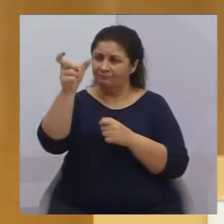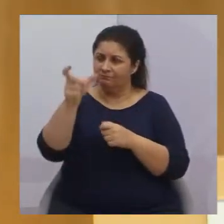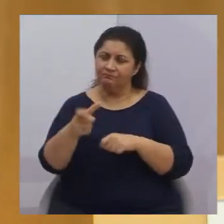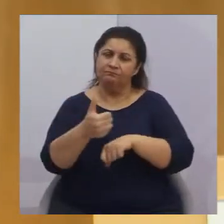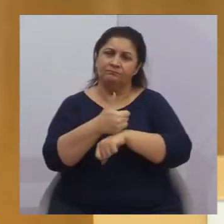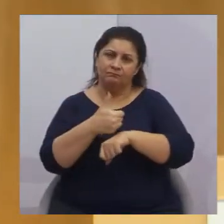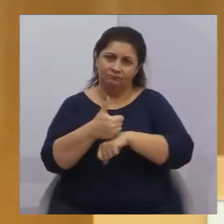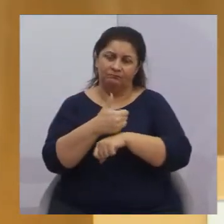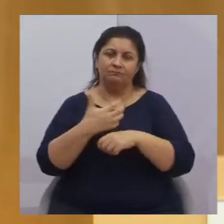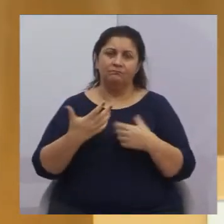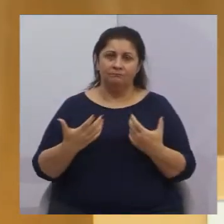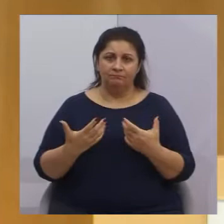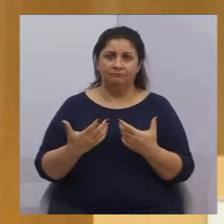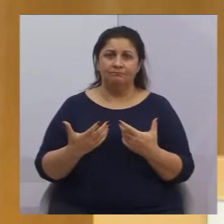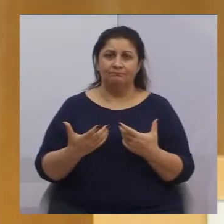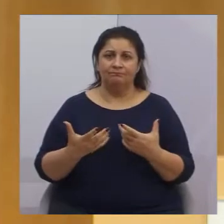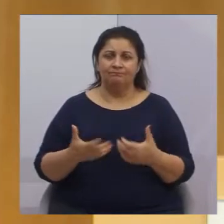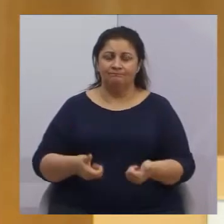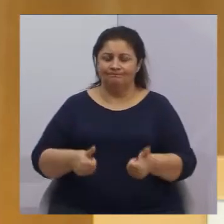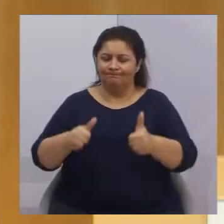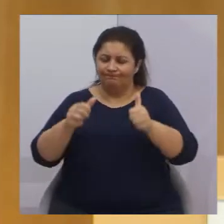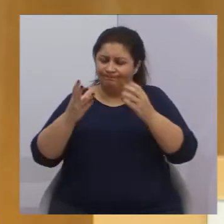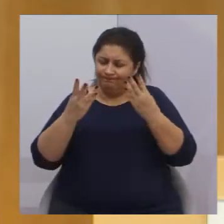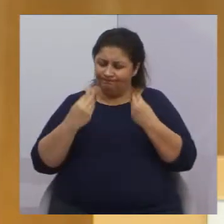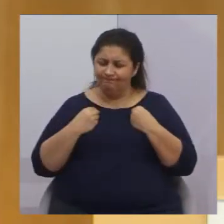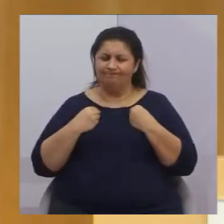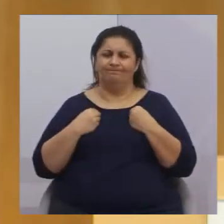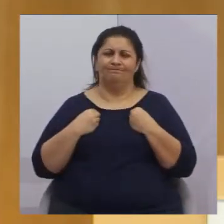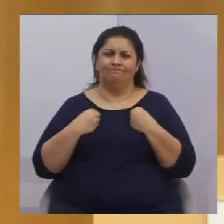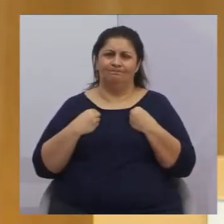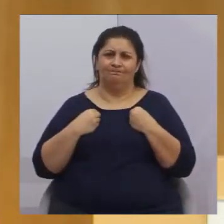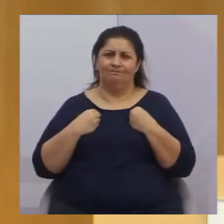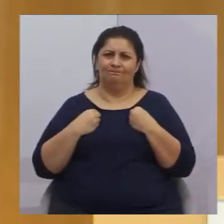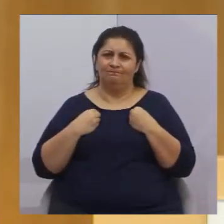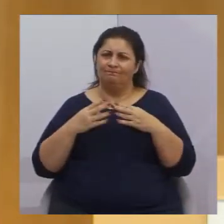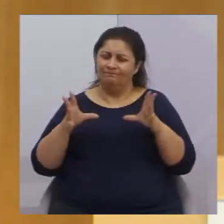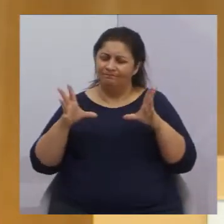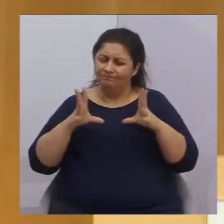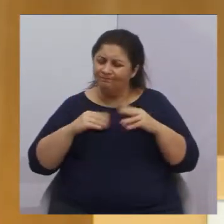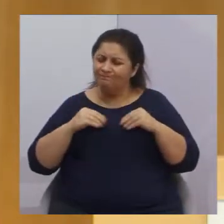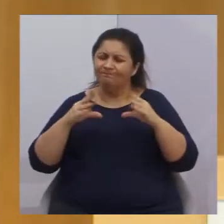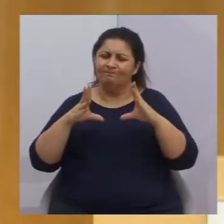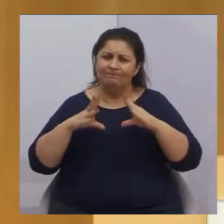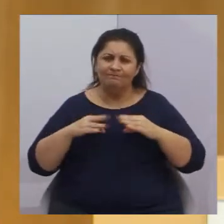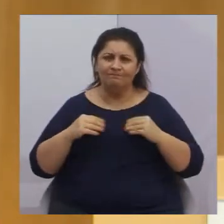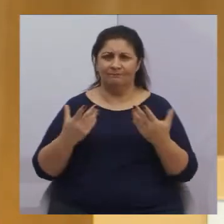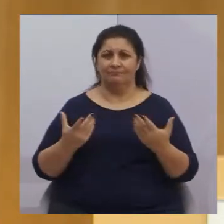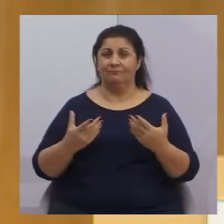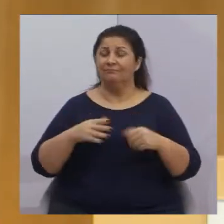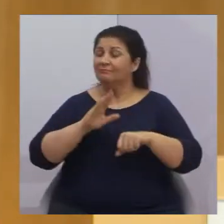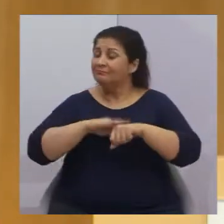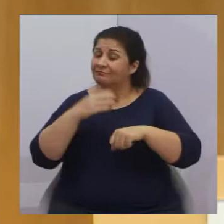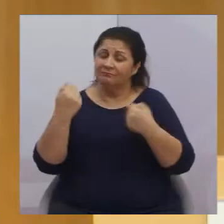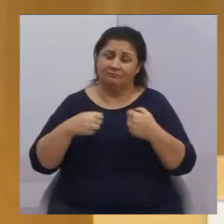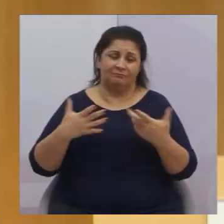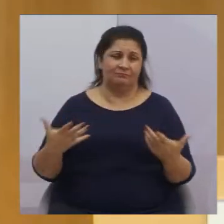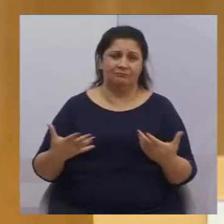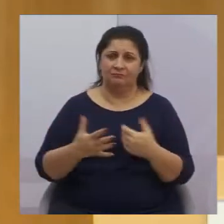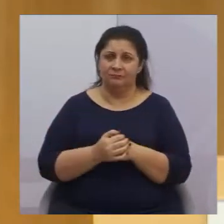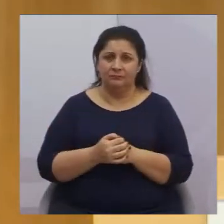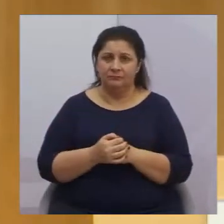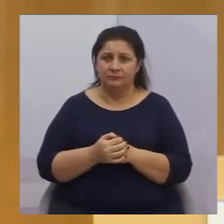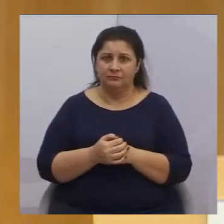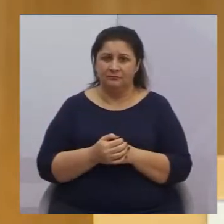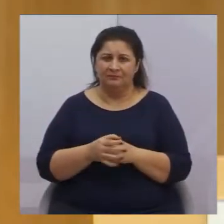eles acabam assumindo muitas coisas, além, muitas vezes, do que necessário, né?